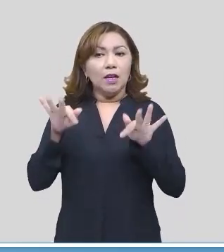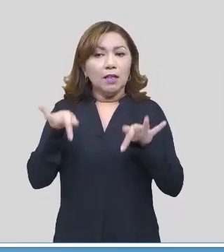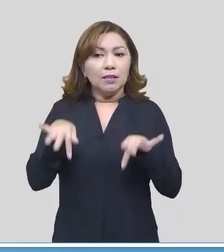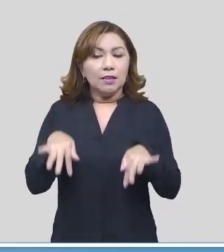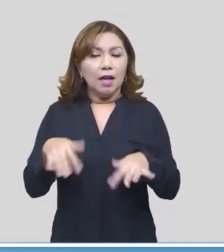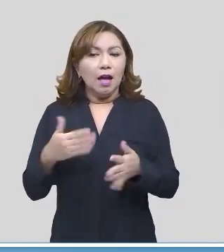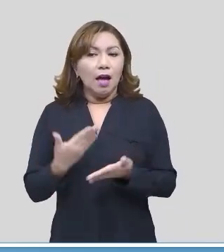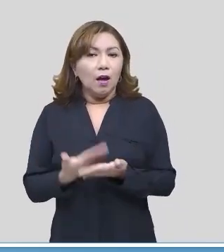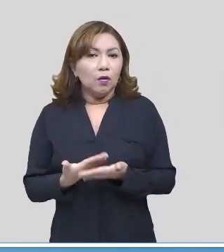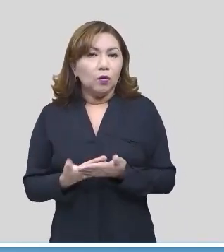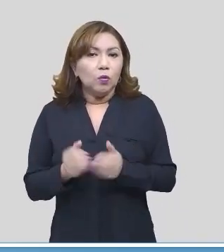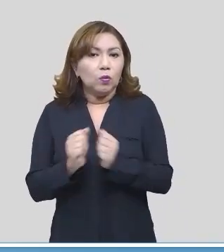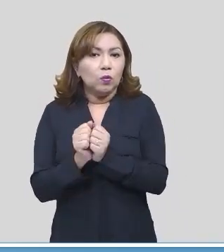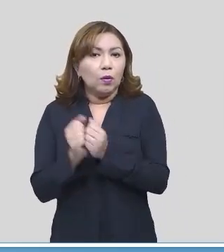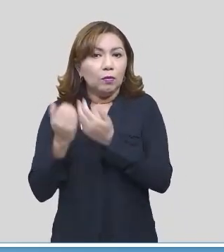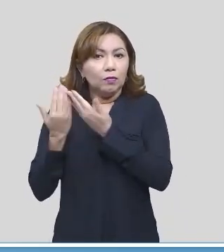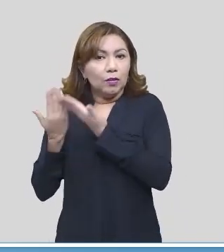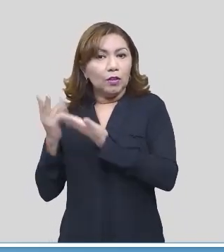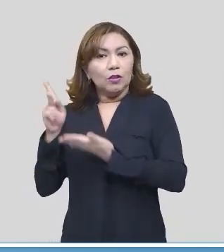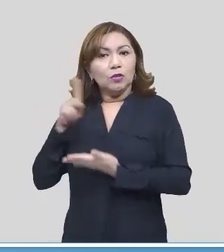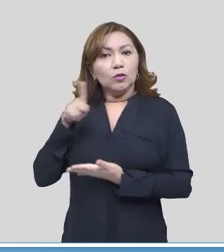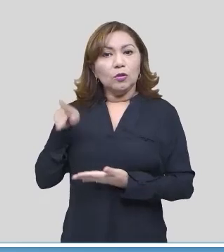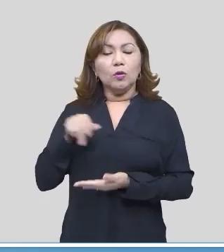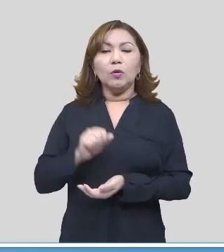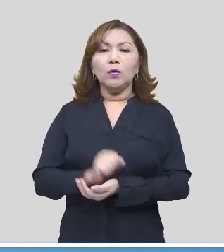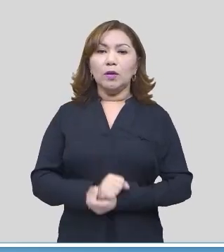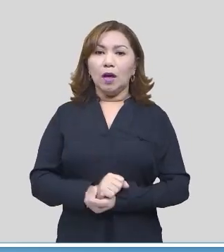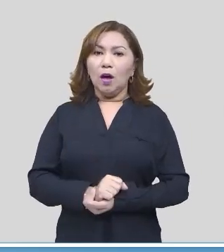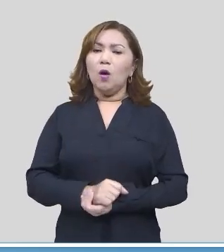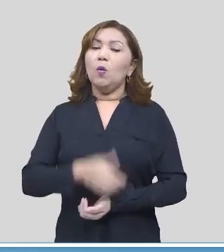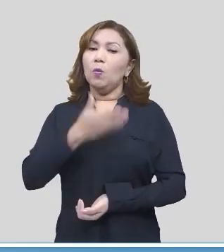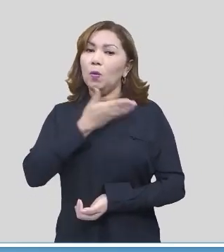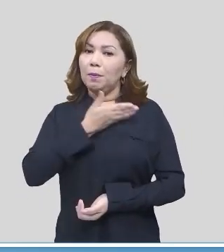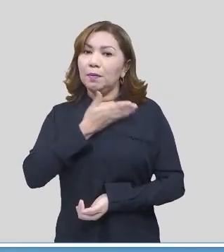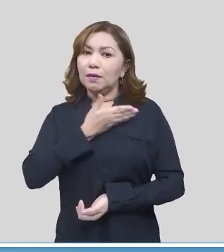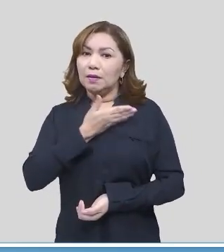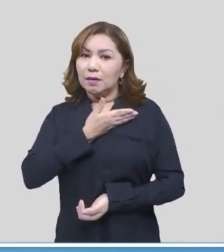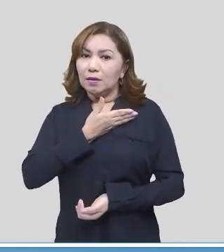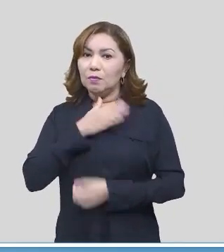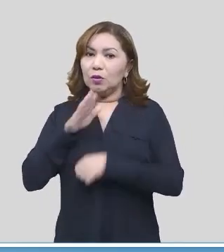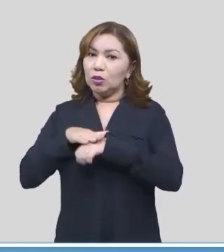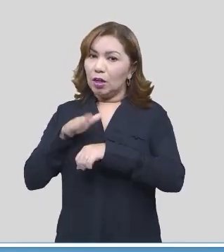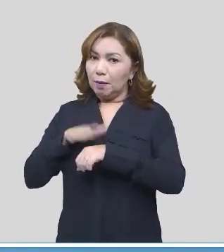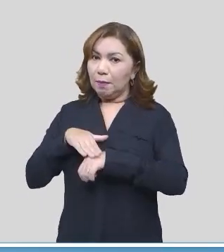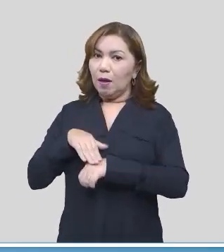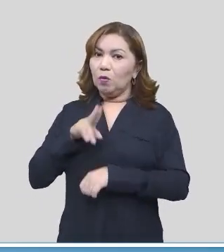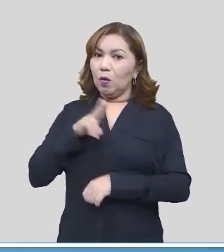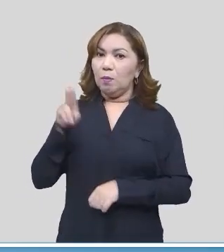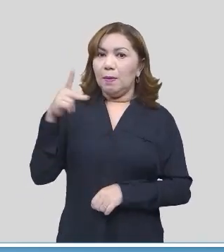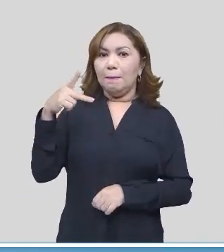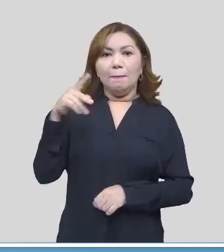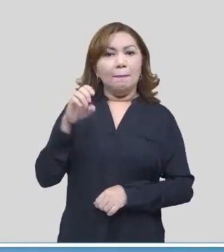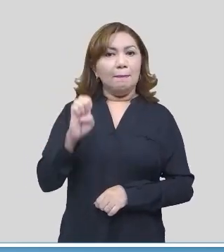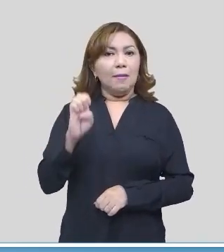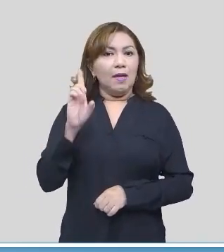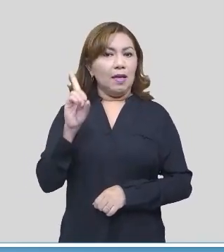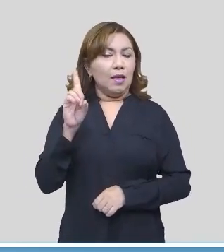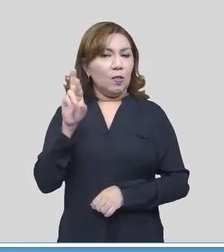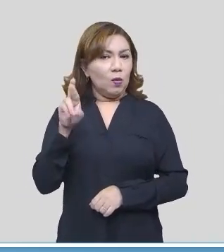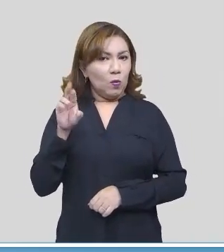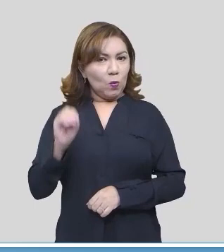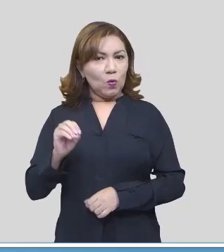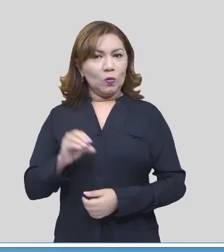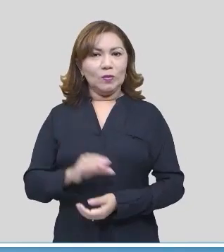com ela. Vocês hoje vão conhecer o coleguinha de vocês, o coleguinha Pedro. Que venha o